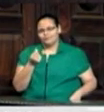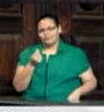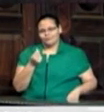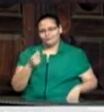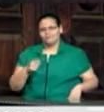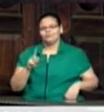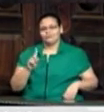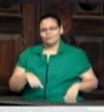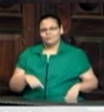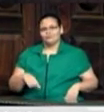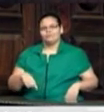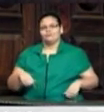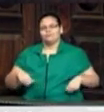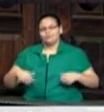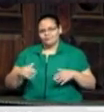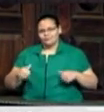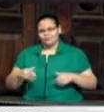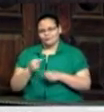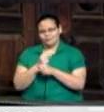despesas de exercício anterior